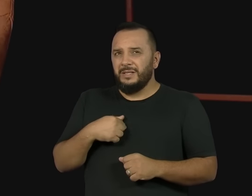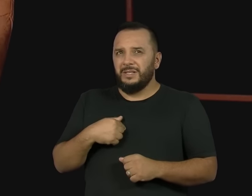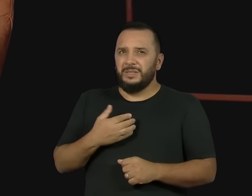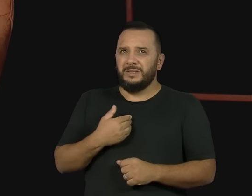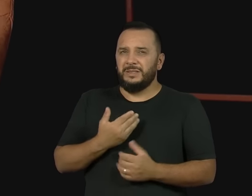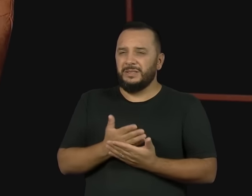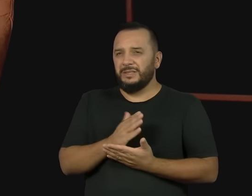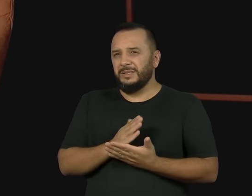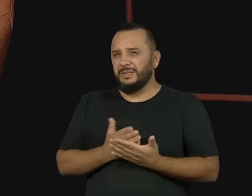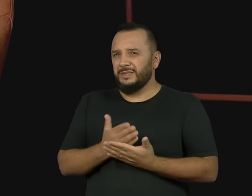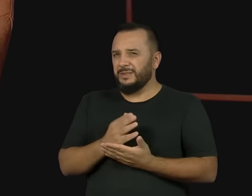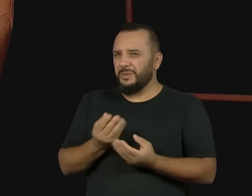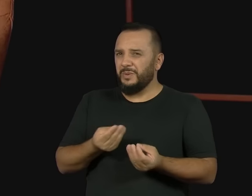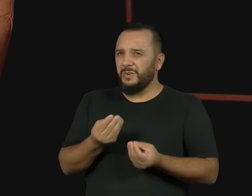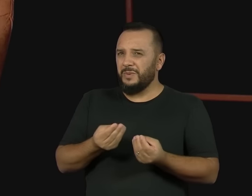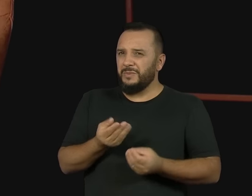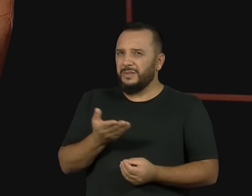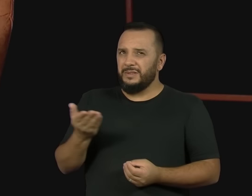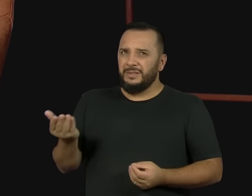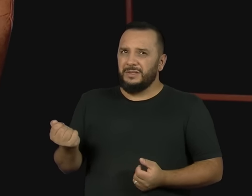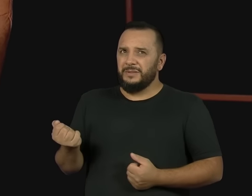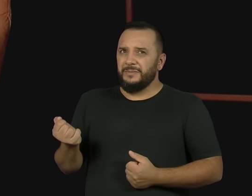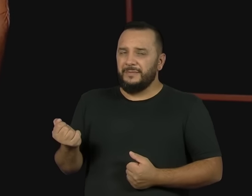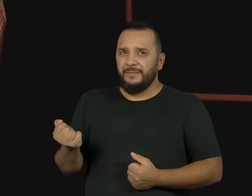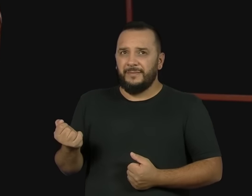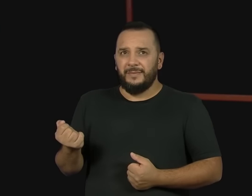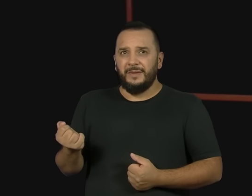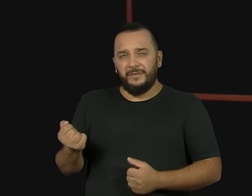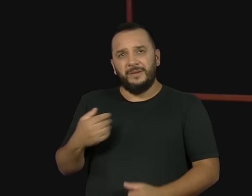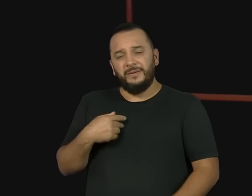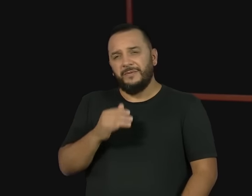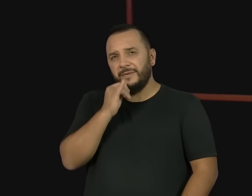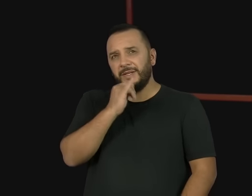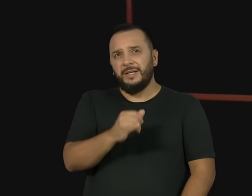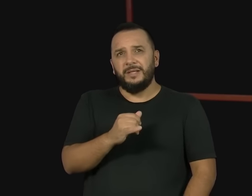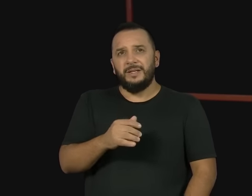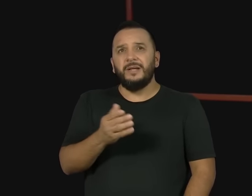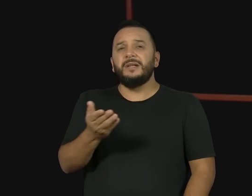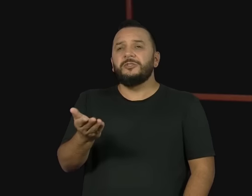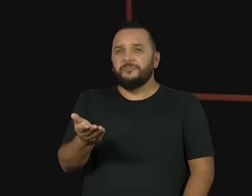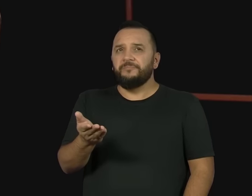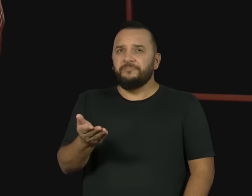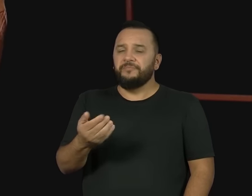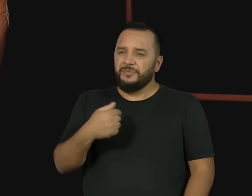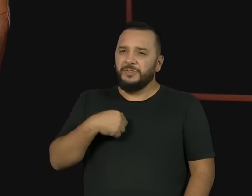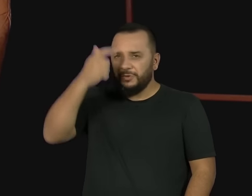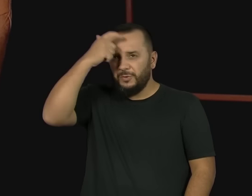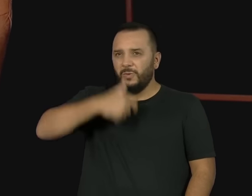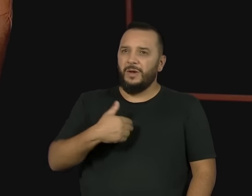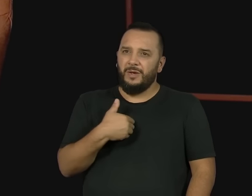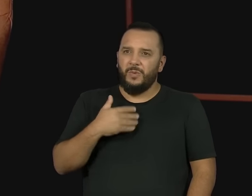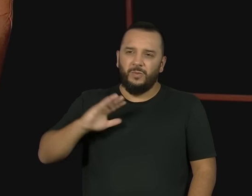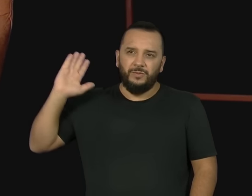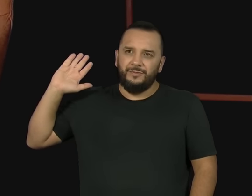é isso, né? Aí eu virei para eles e falei, isso sou eu, né? De vez em